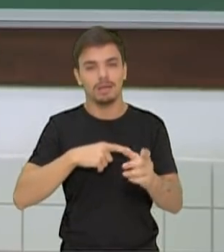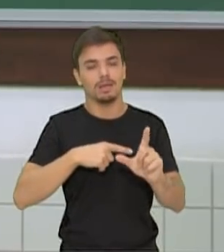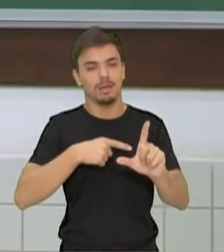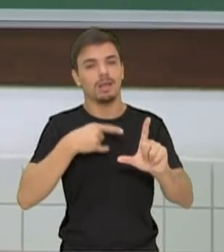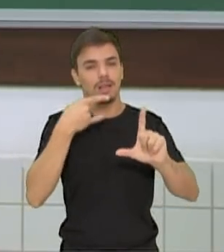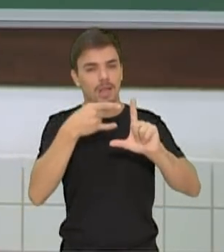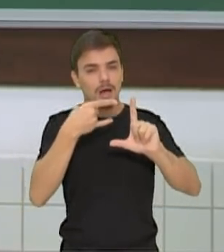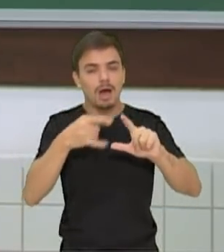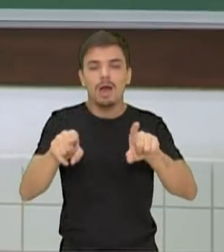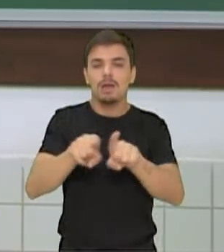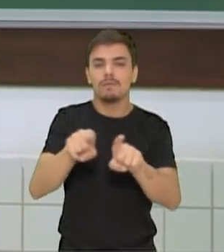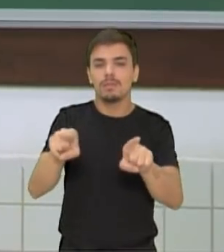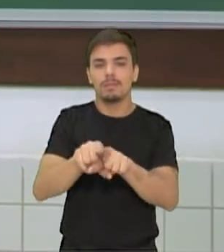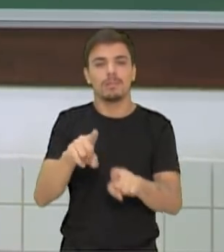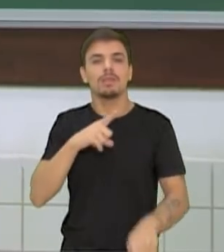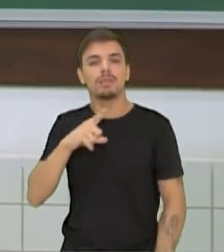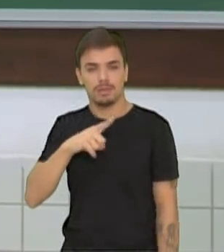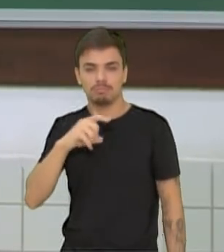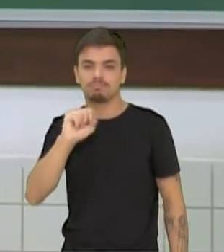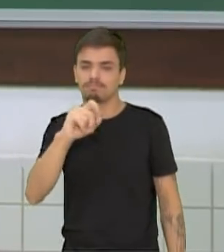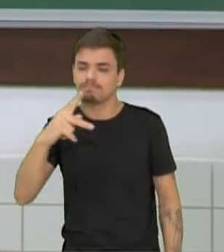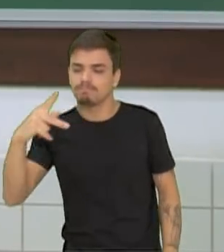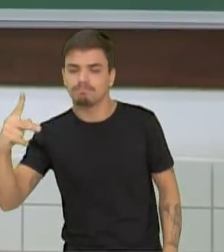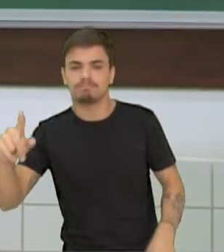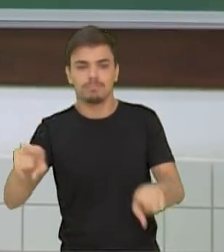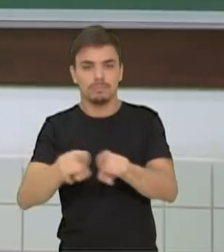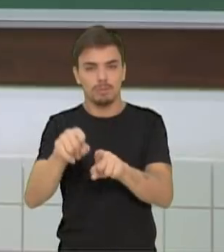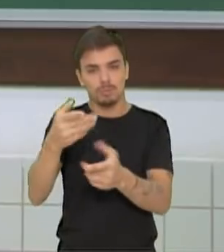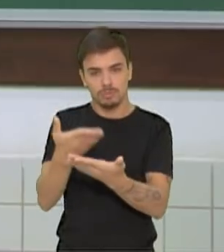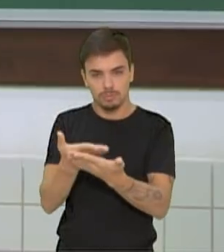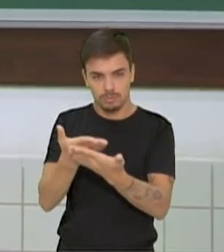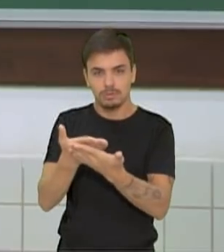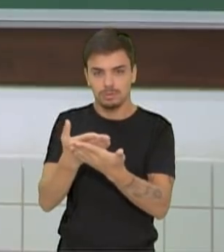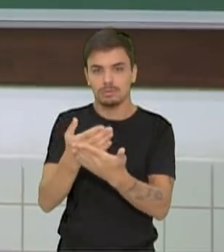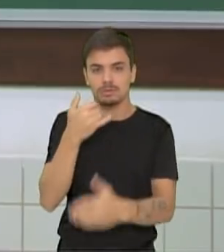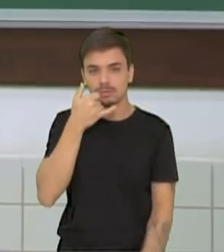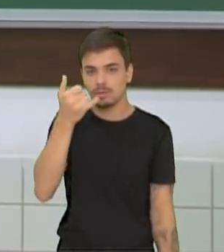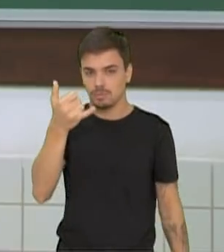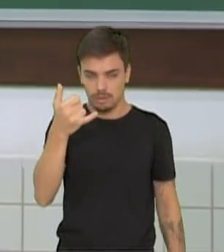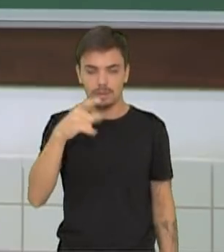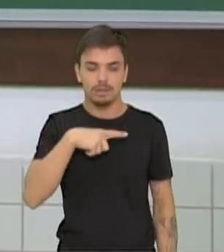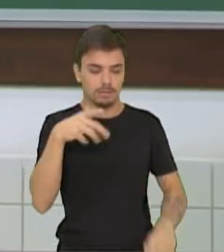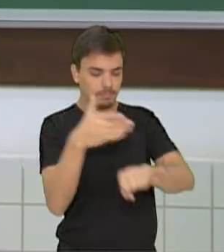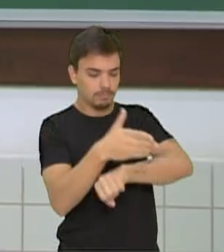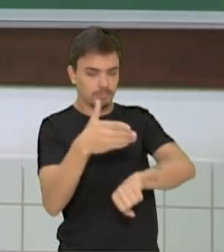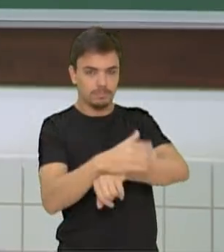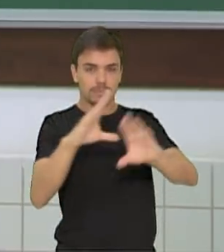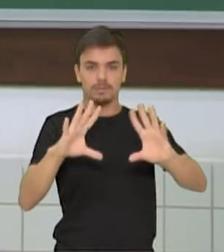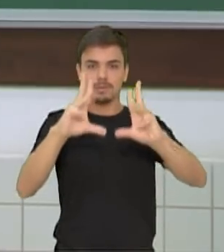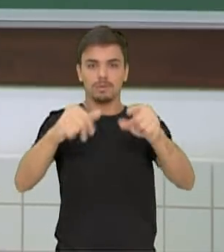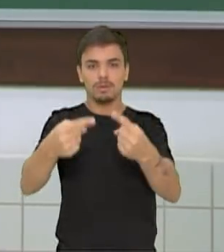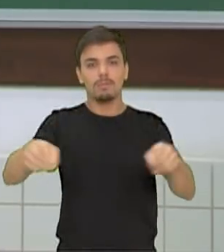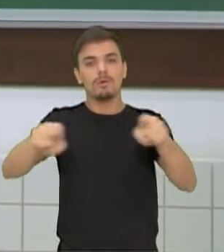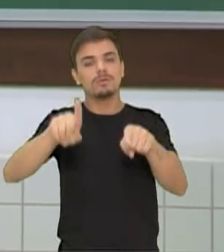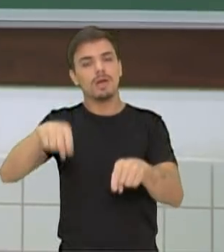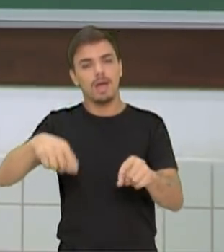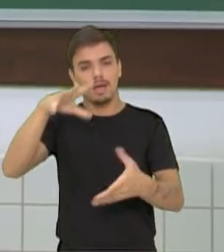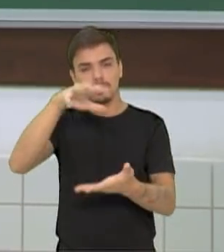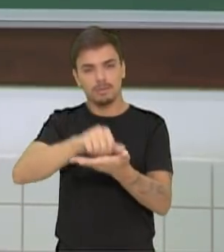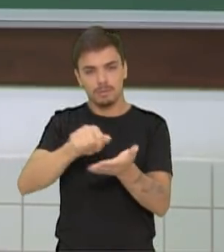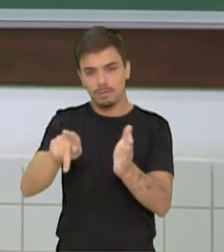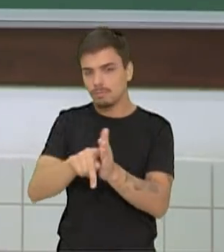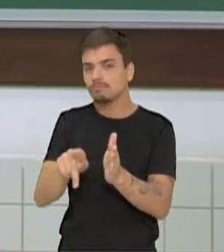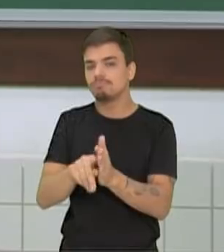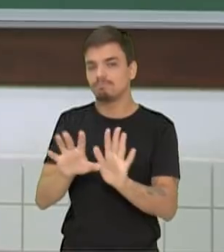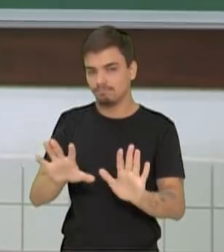tem aplicativos ali no celular que a gente consegue ter acesso a todas as músicas, né, que são gravadas